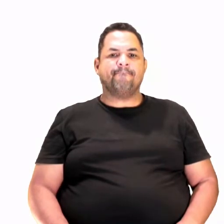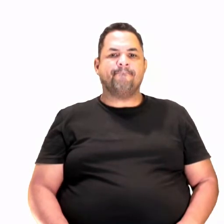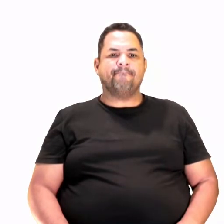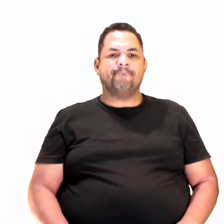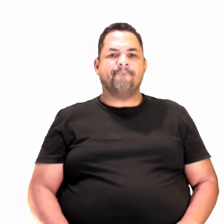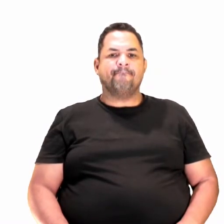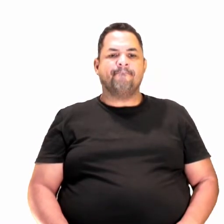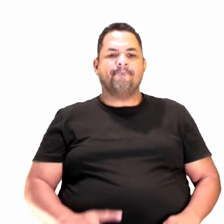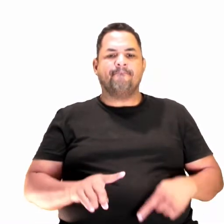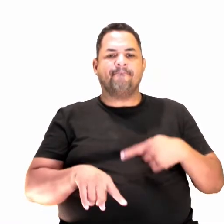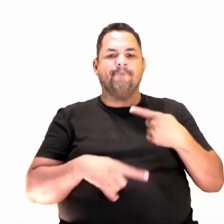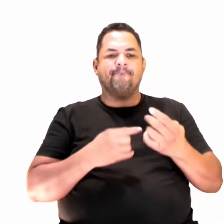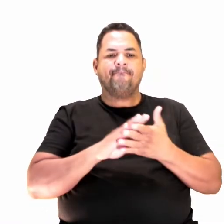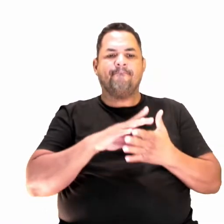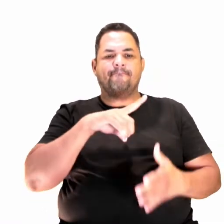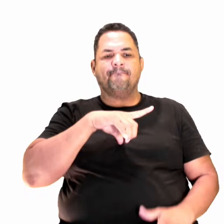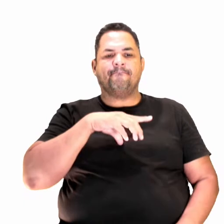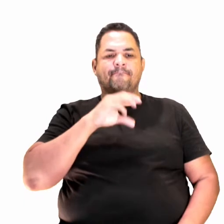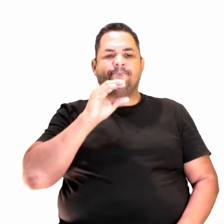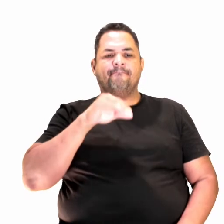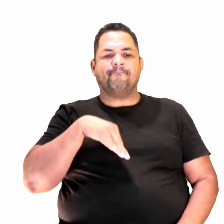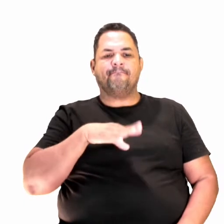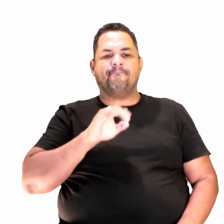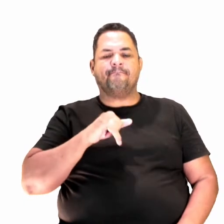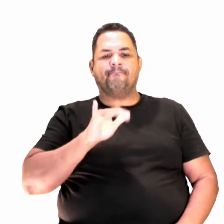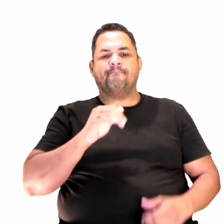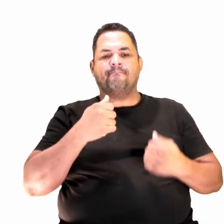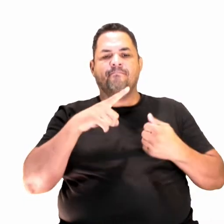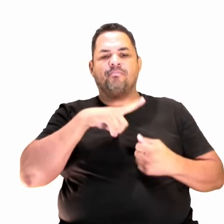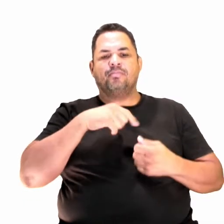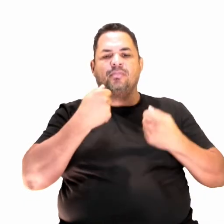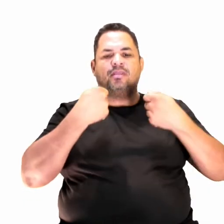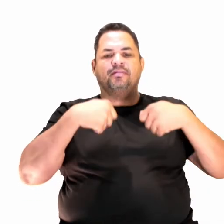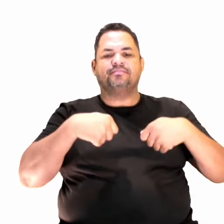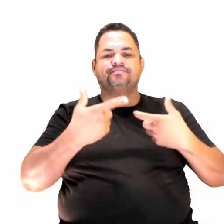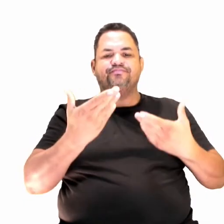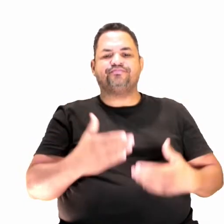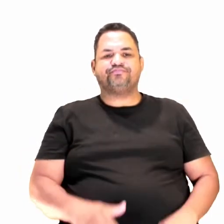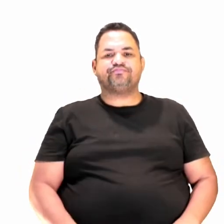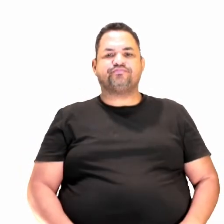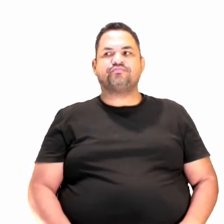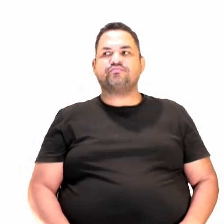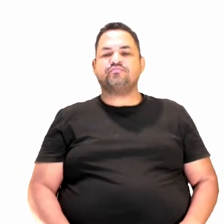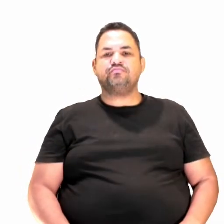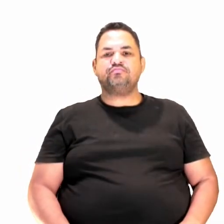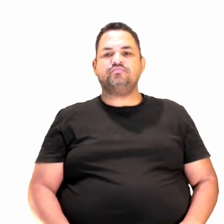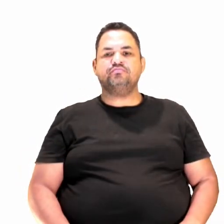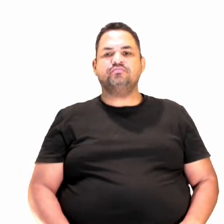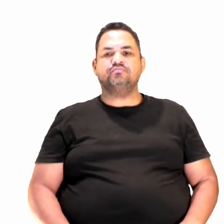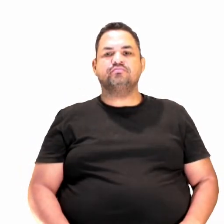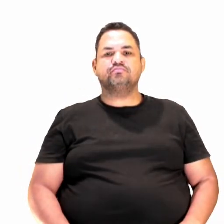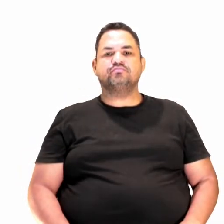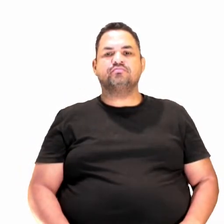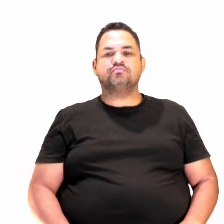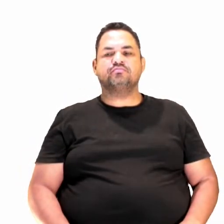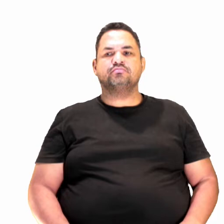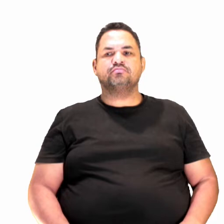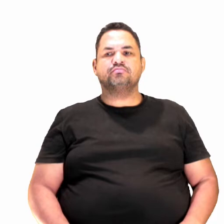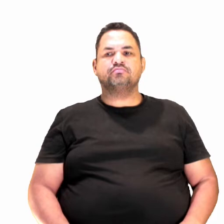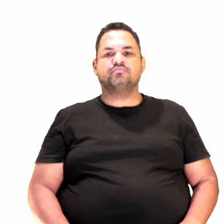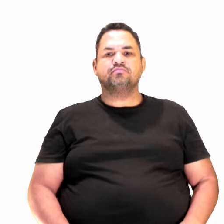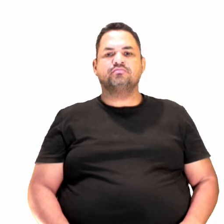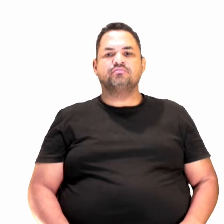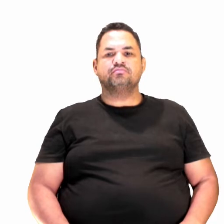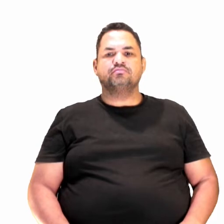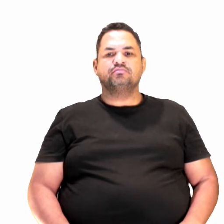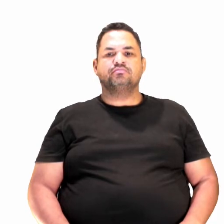Na próxima, nós temos o may, que expressa possibility, possibilidade. I may be suffering from an eating disorder,